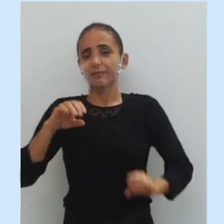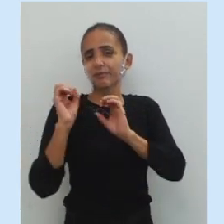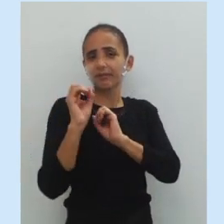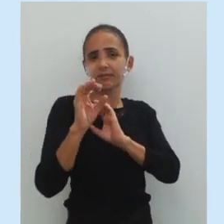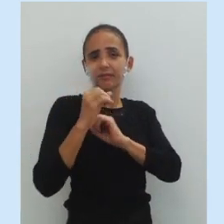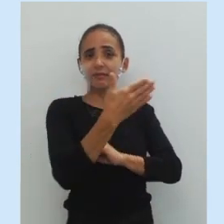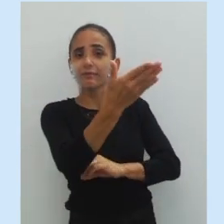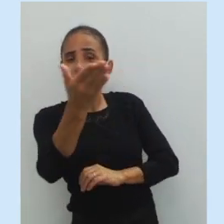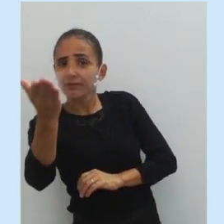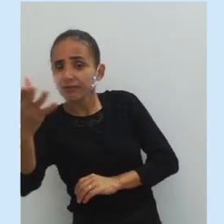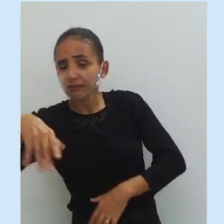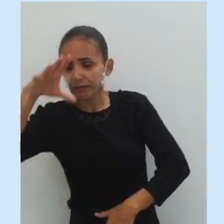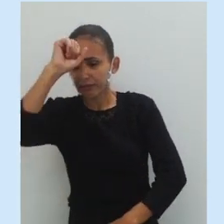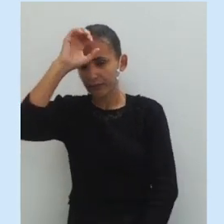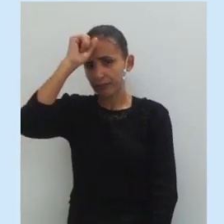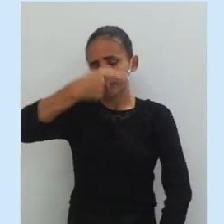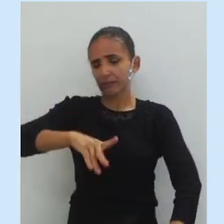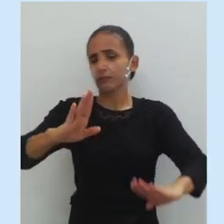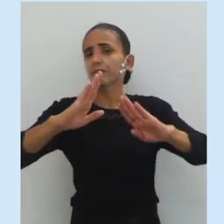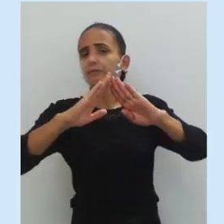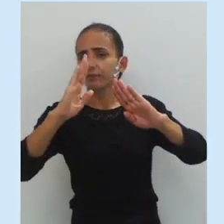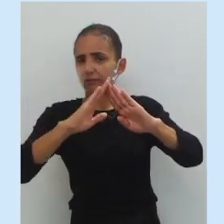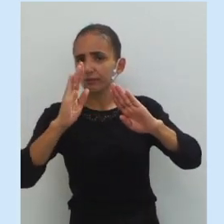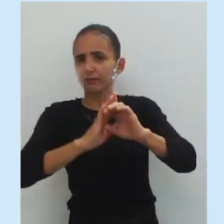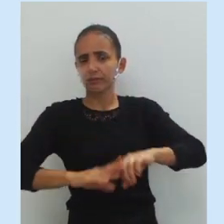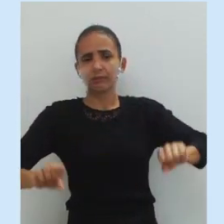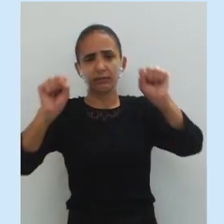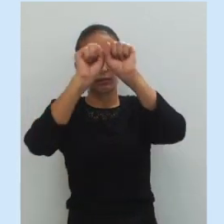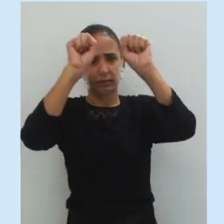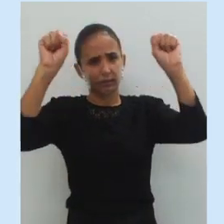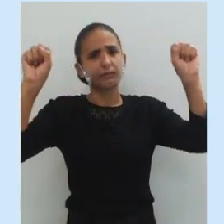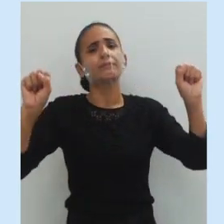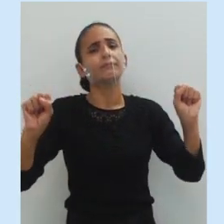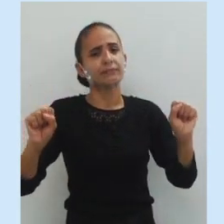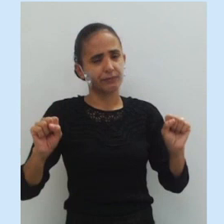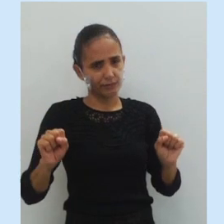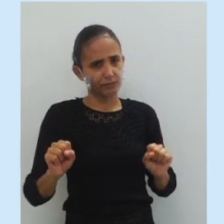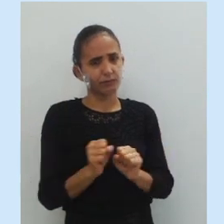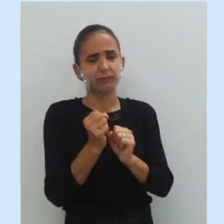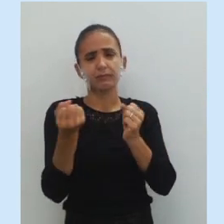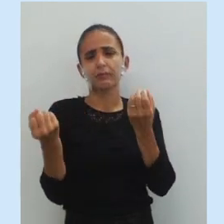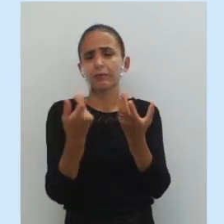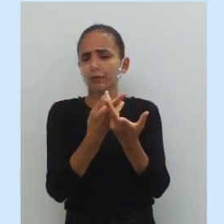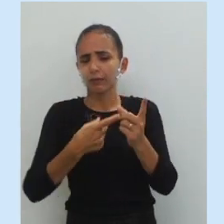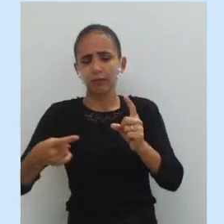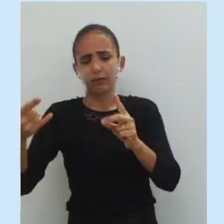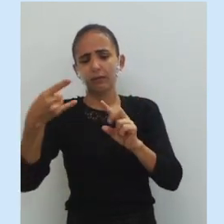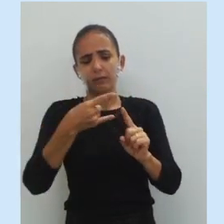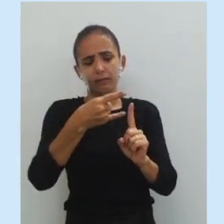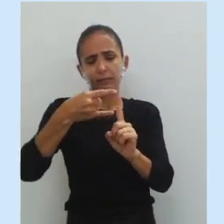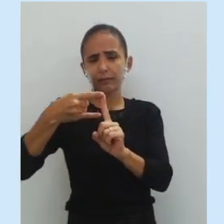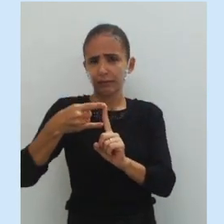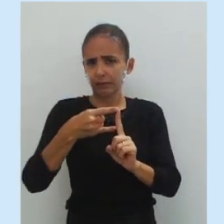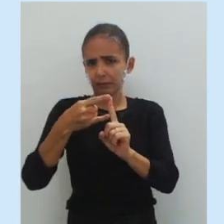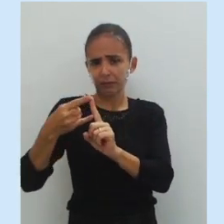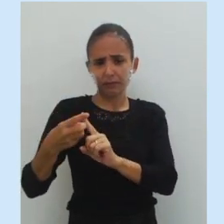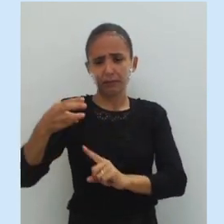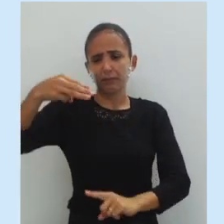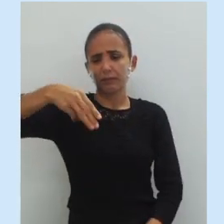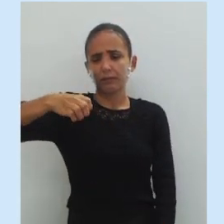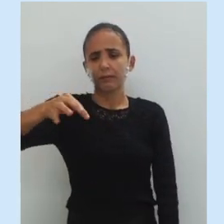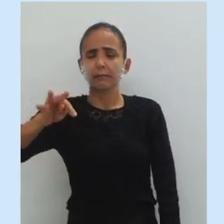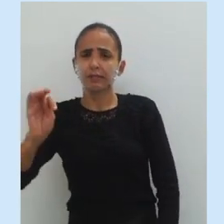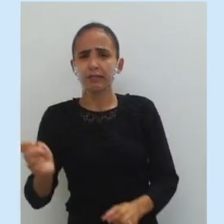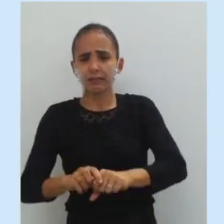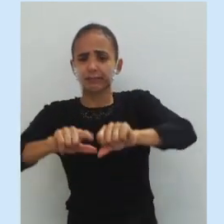dando a minha aula, utilizando ali várias plataformas, que tem a plataforma do Zoom, do MET, coloco lá o meu